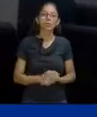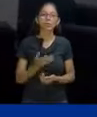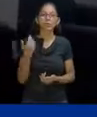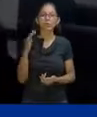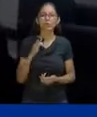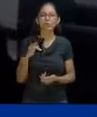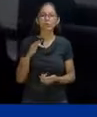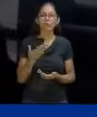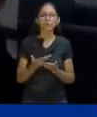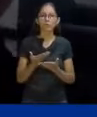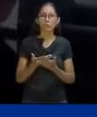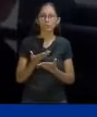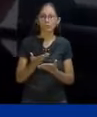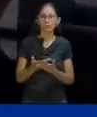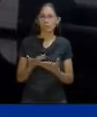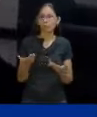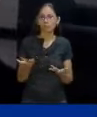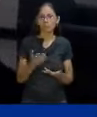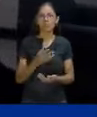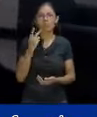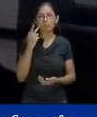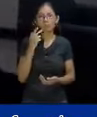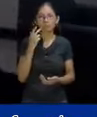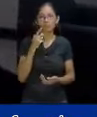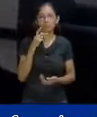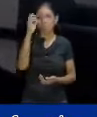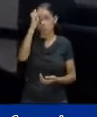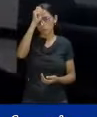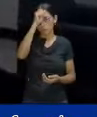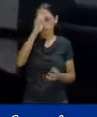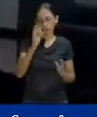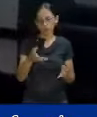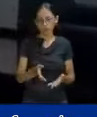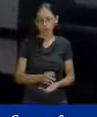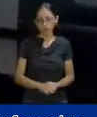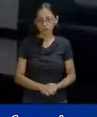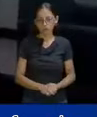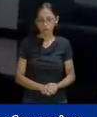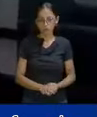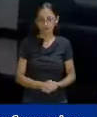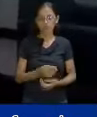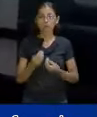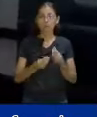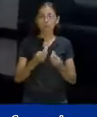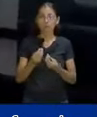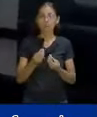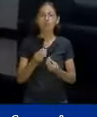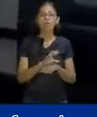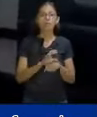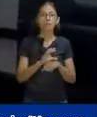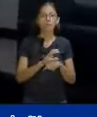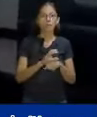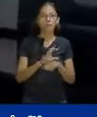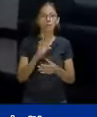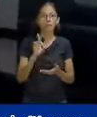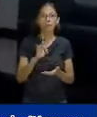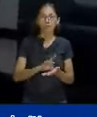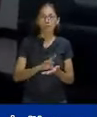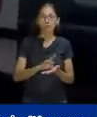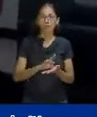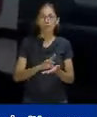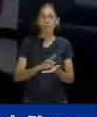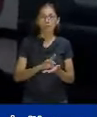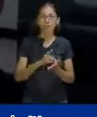né, ela, por opção constitucional, no caso até mesmo constitucional reformador, que não estava nem na Constituição originária,